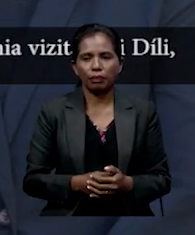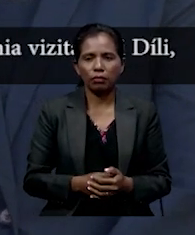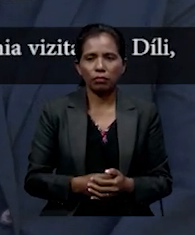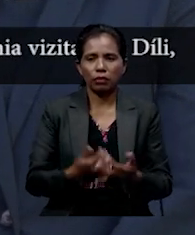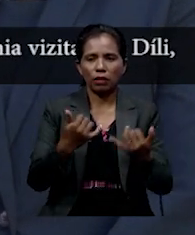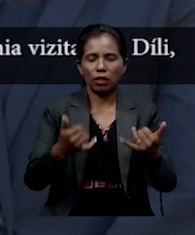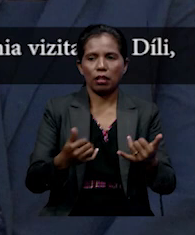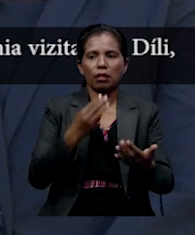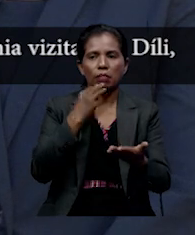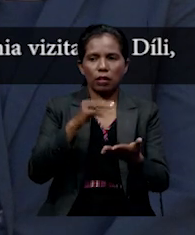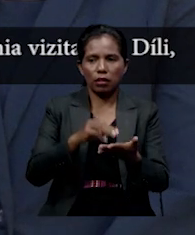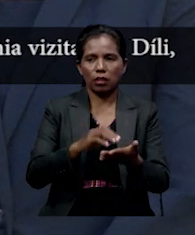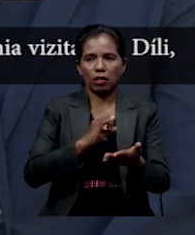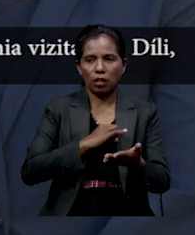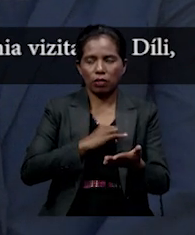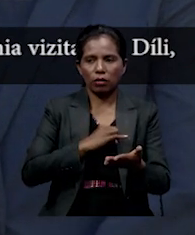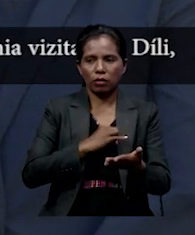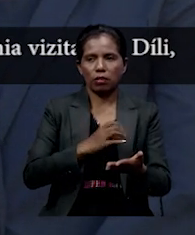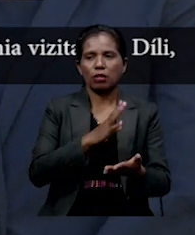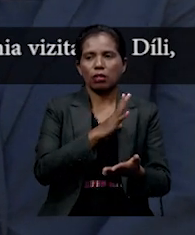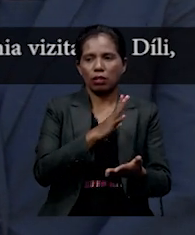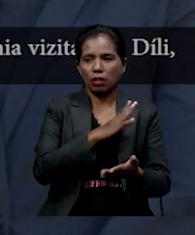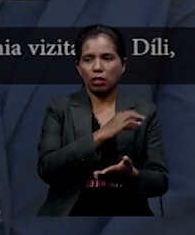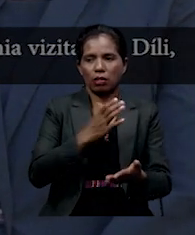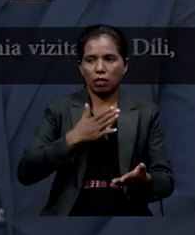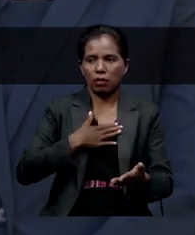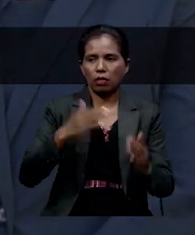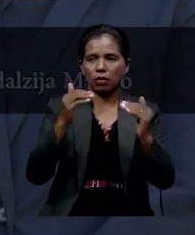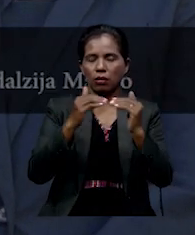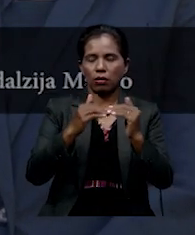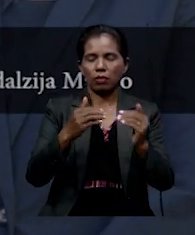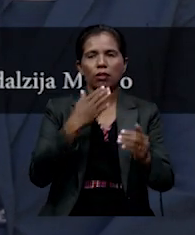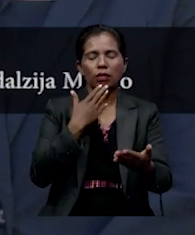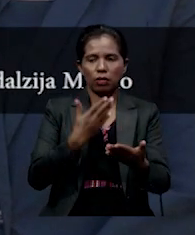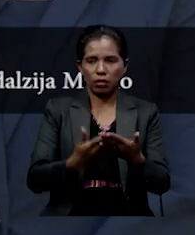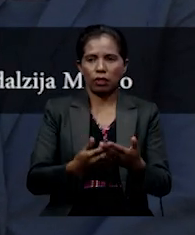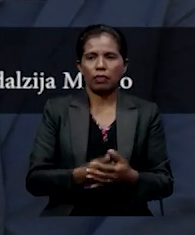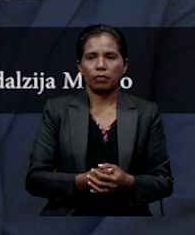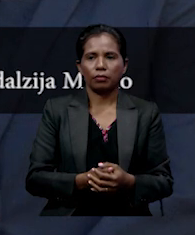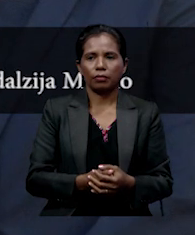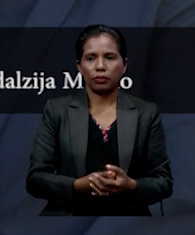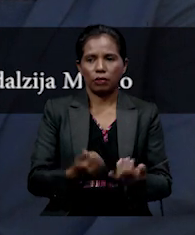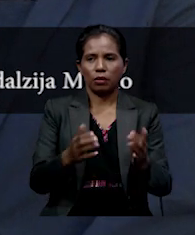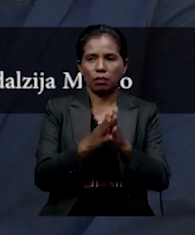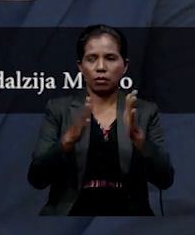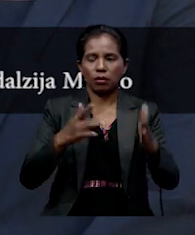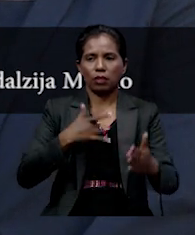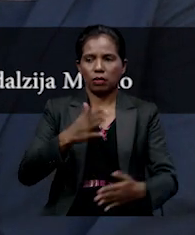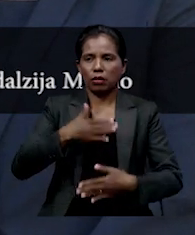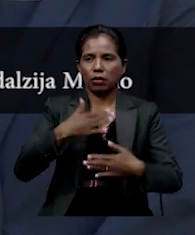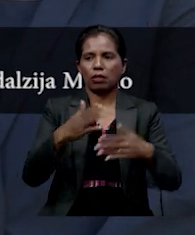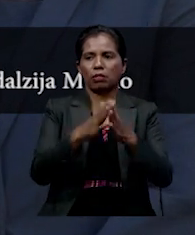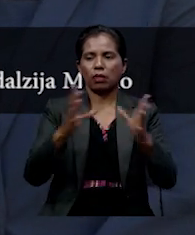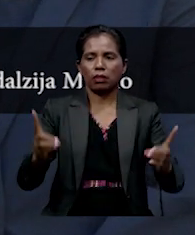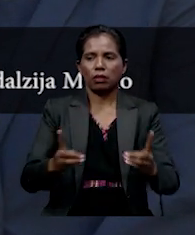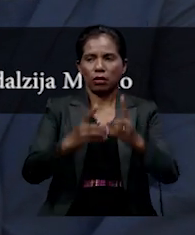message I expressed in my meetings here in Dili. And it was a great honour to meet with the President,